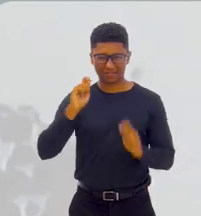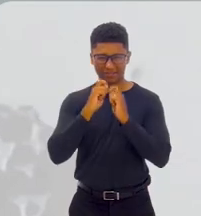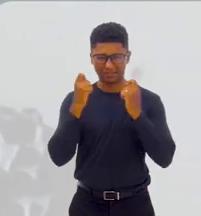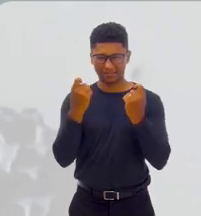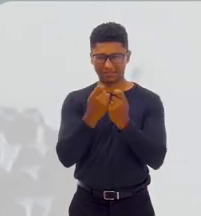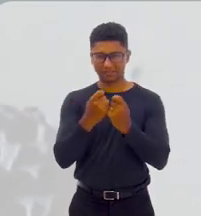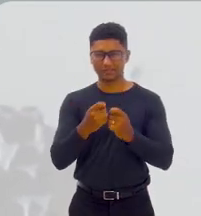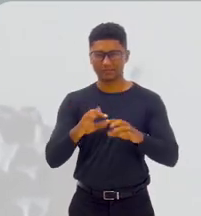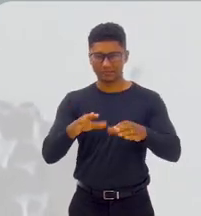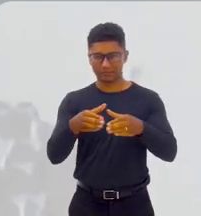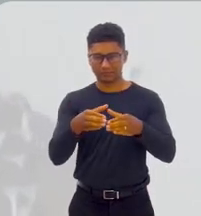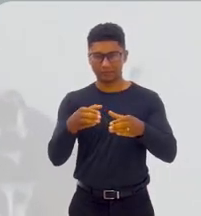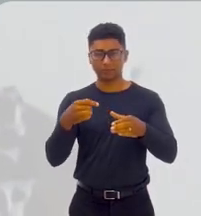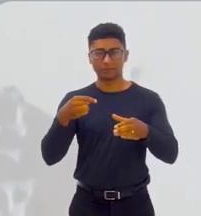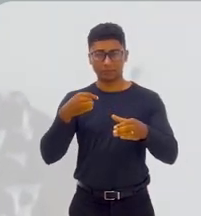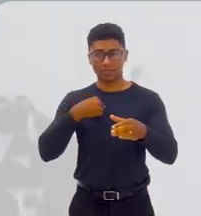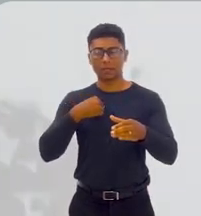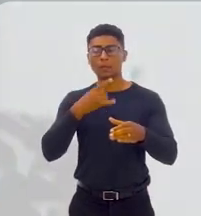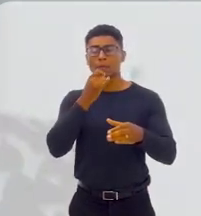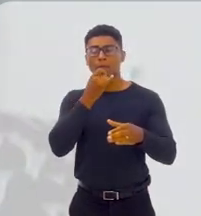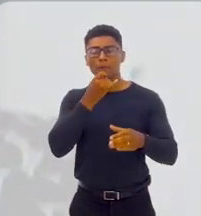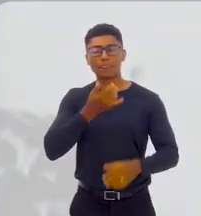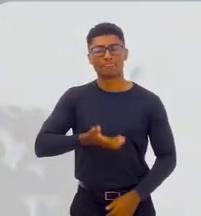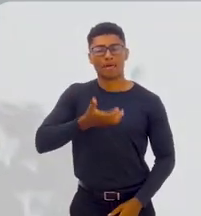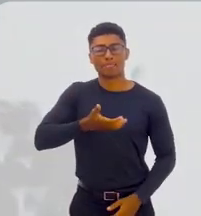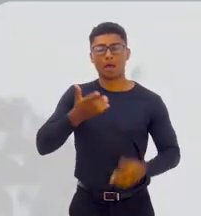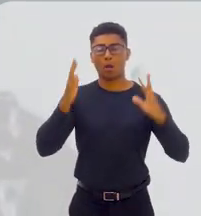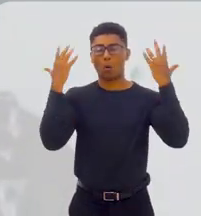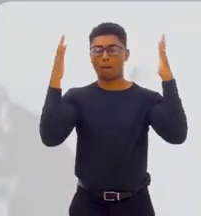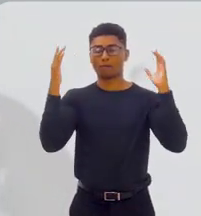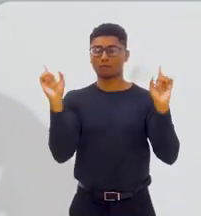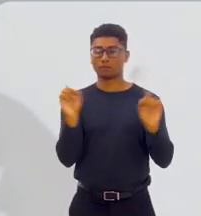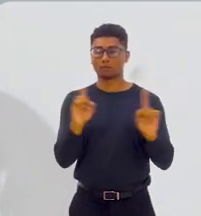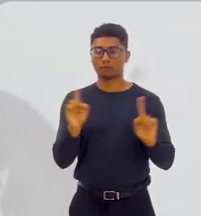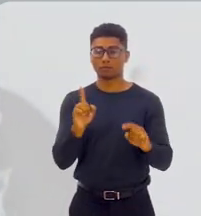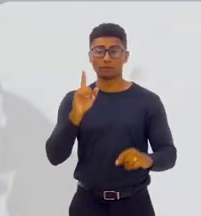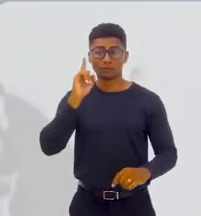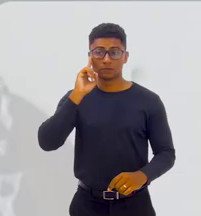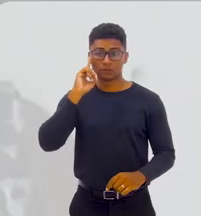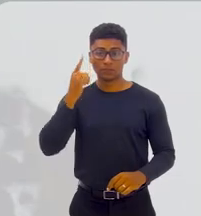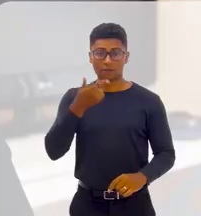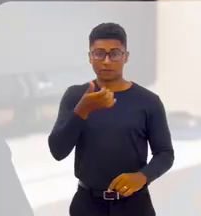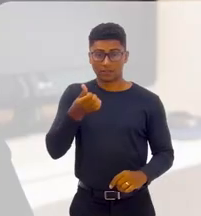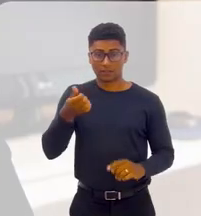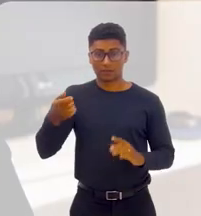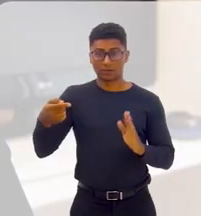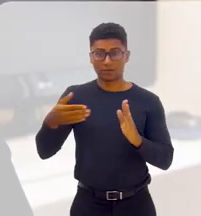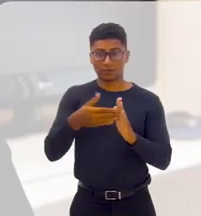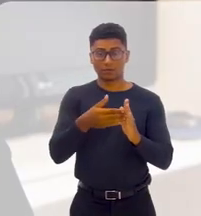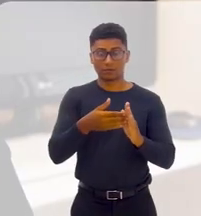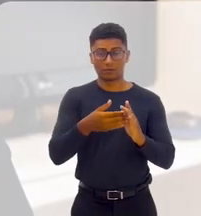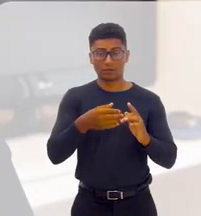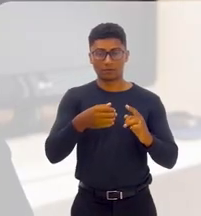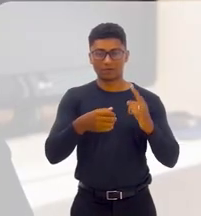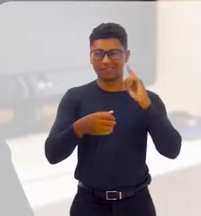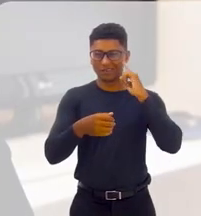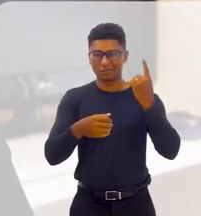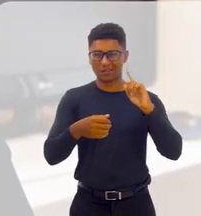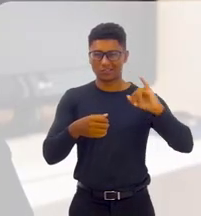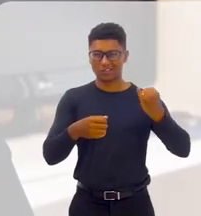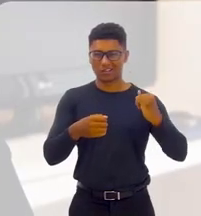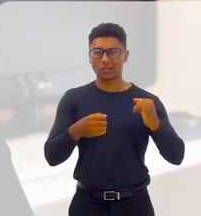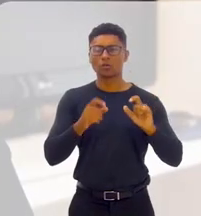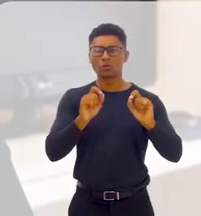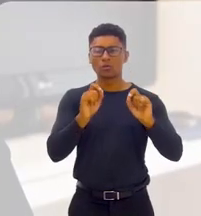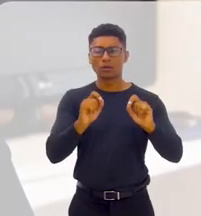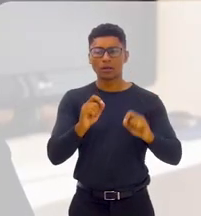pregamos o princípio do Kwanzaa, que eu sou pan-africana, eu não comemoro o Natal. Eu comemoro do dia 26 a 1º de janeiro, que são sete princípios do Kwanzaa. Você